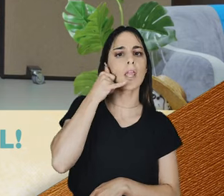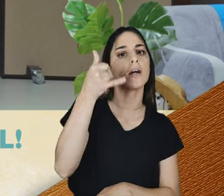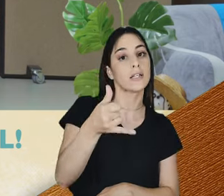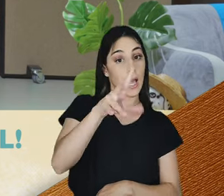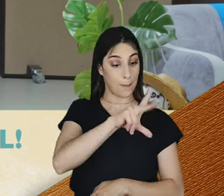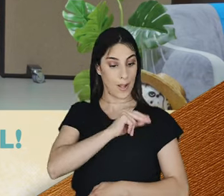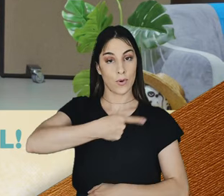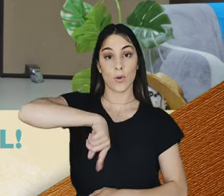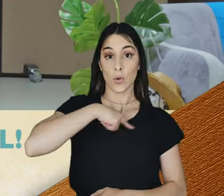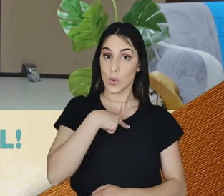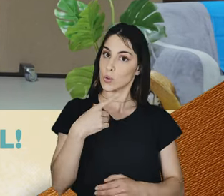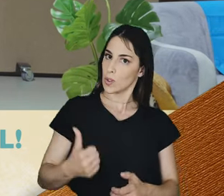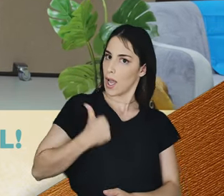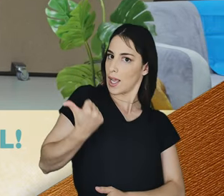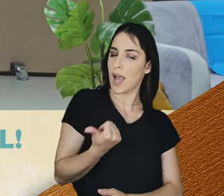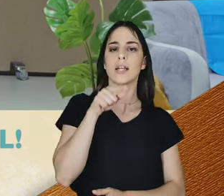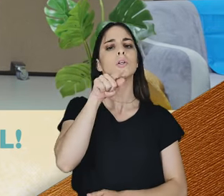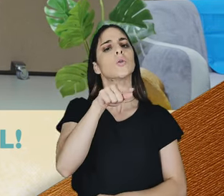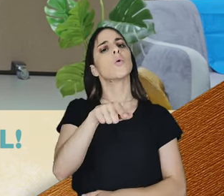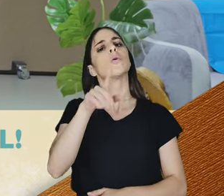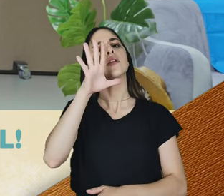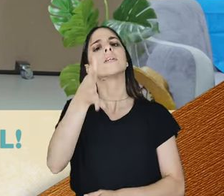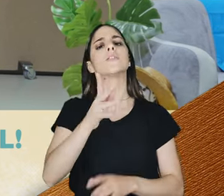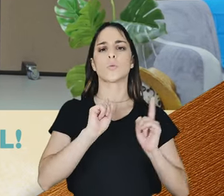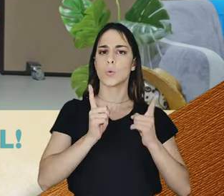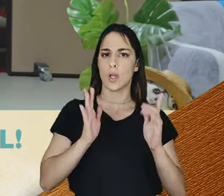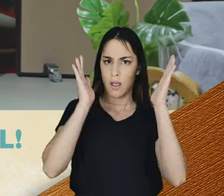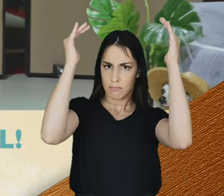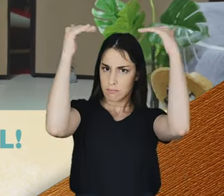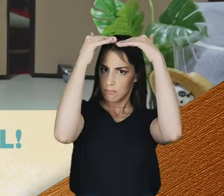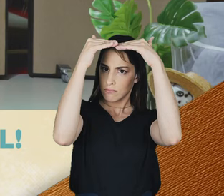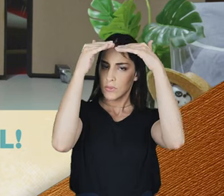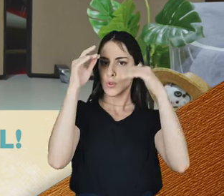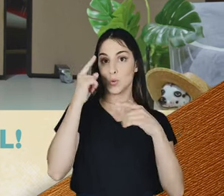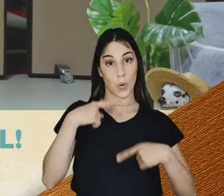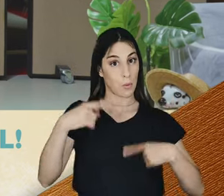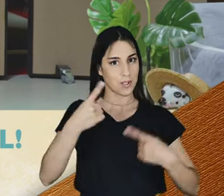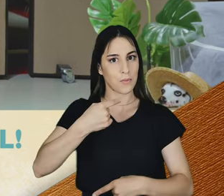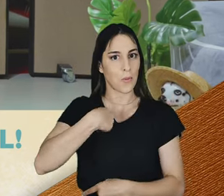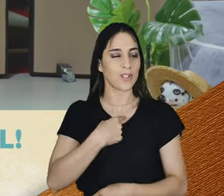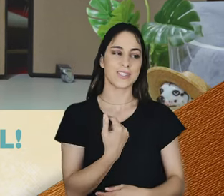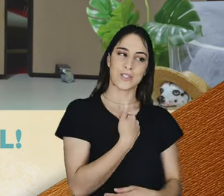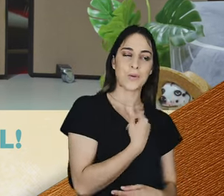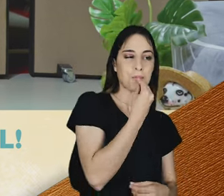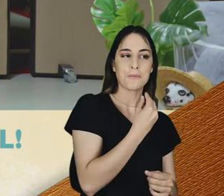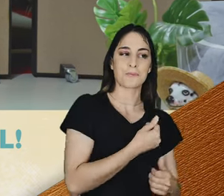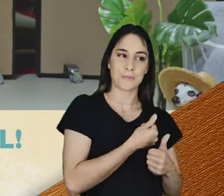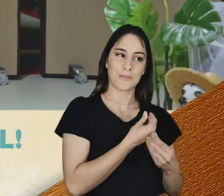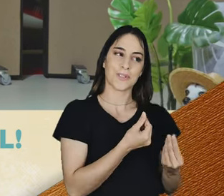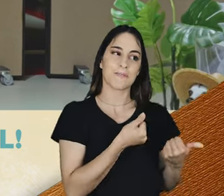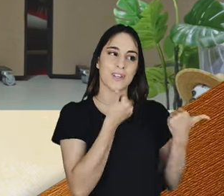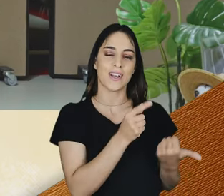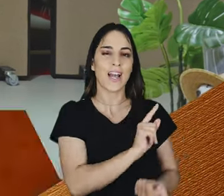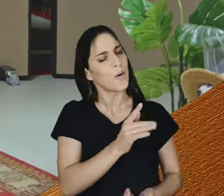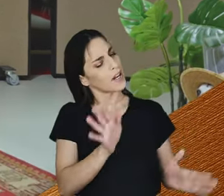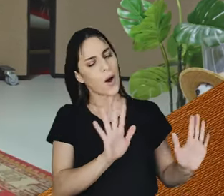que já sabem. E, Joana, que dizes de irmos ter com o nosso Ricardo, que temos uma surpresa para ele hoje. Se calhar não comia muito, não é? Pois, não, vamos vai ser divertido,